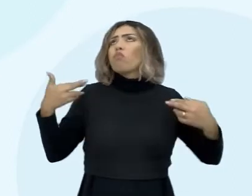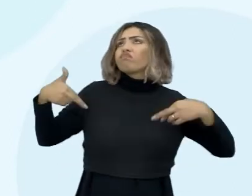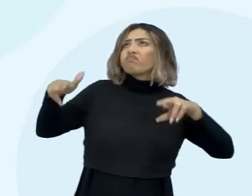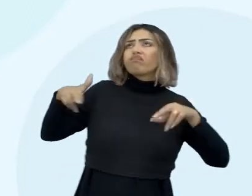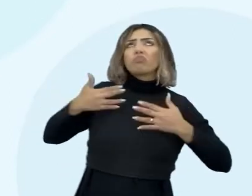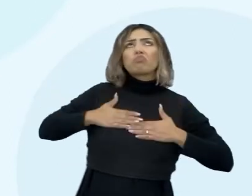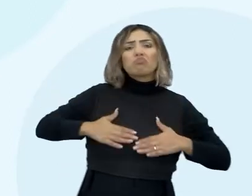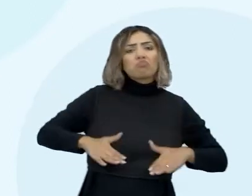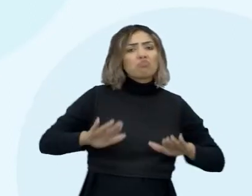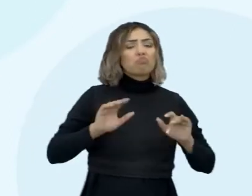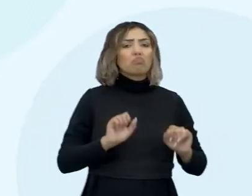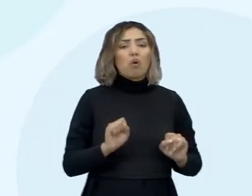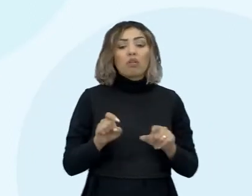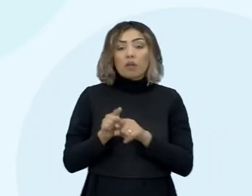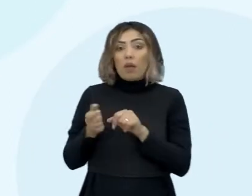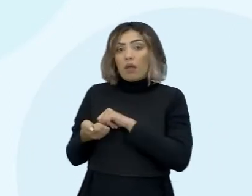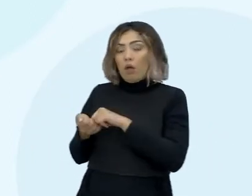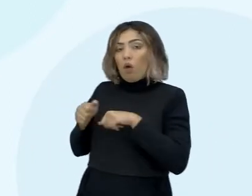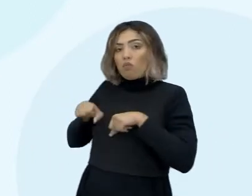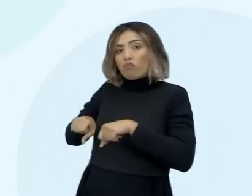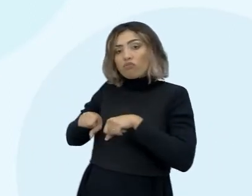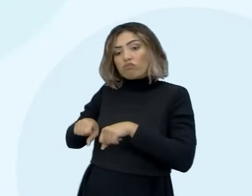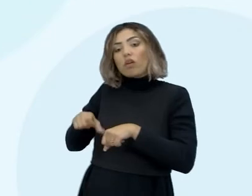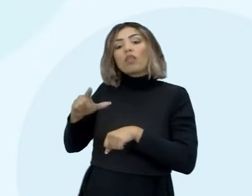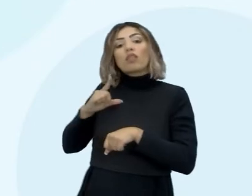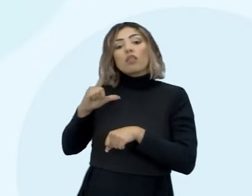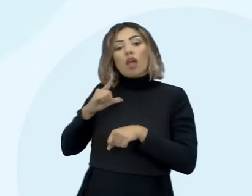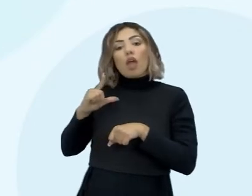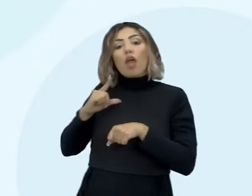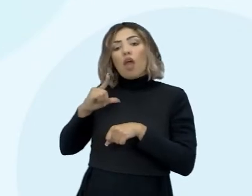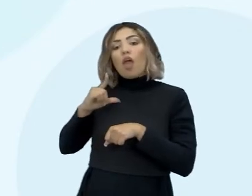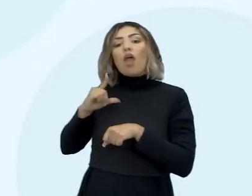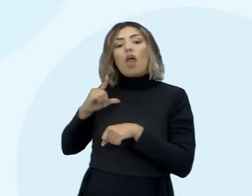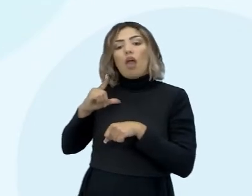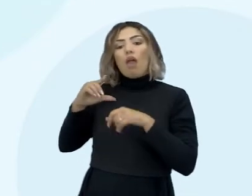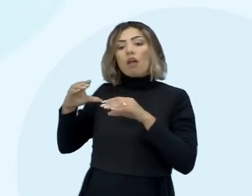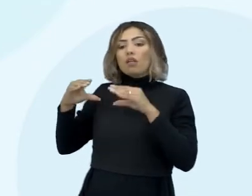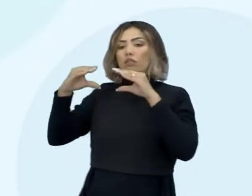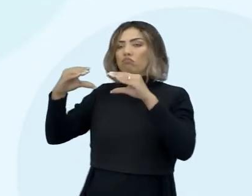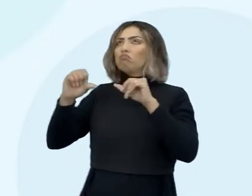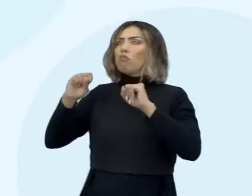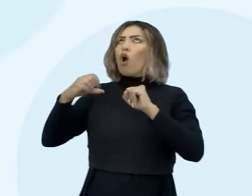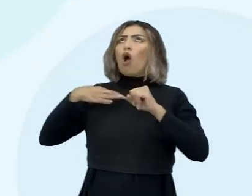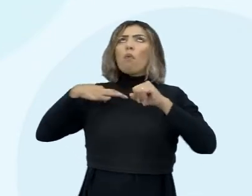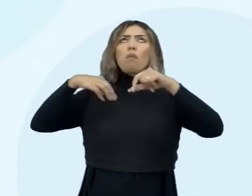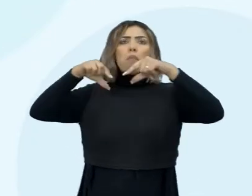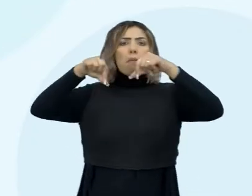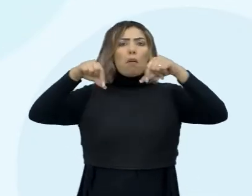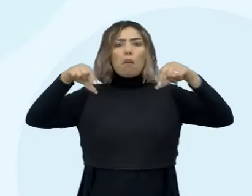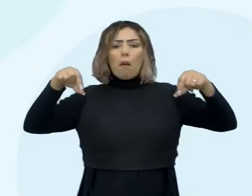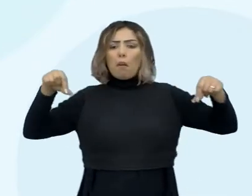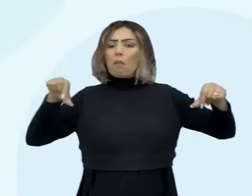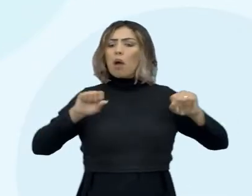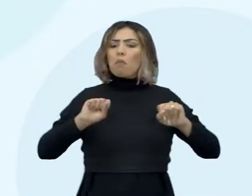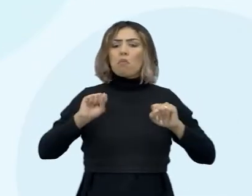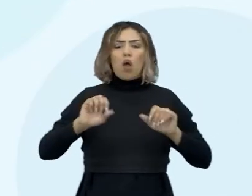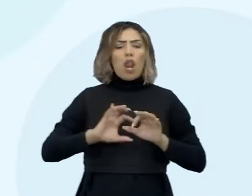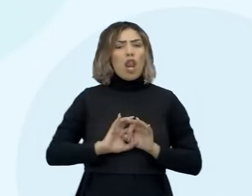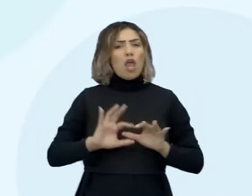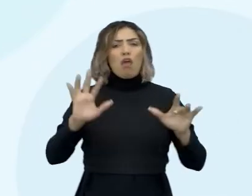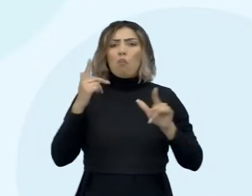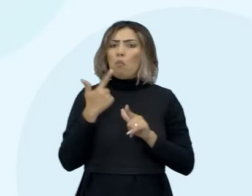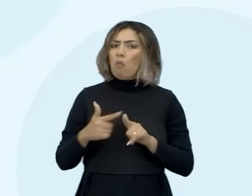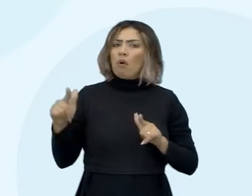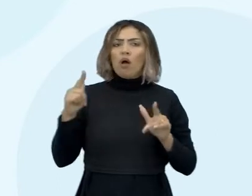né? A lavanderia fica afastada aqui em cima. E você pode estender suas roupas aqui sem nenhum problema, porque